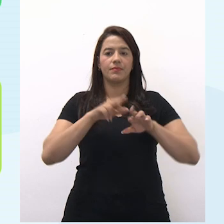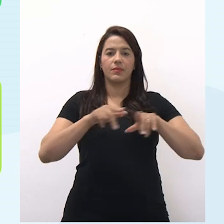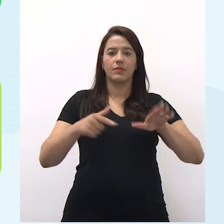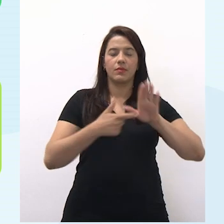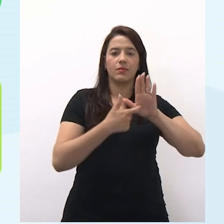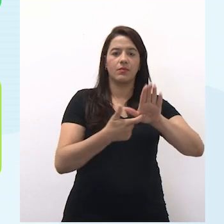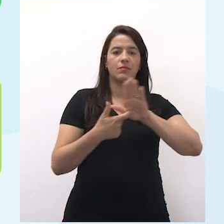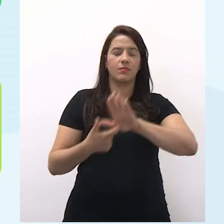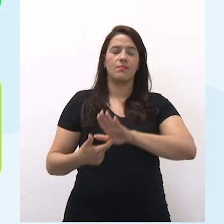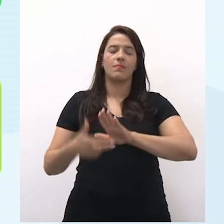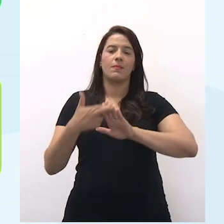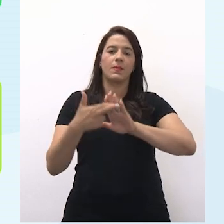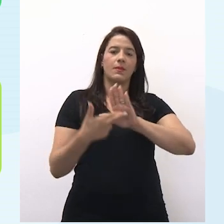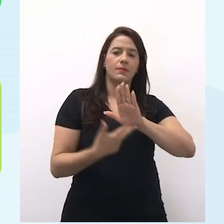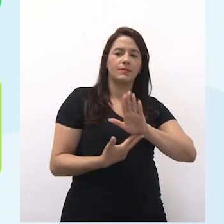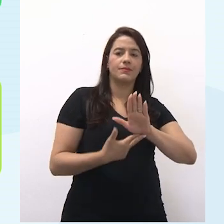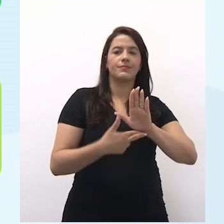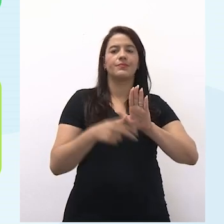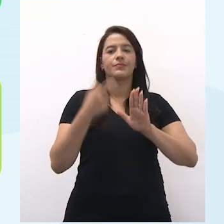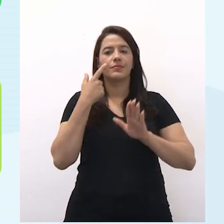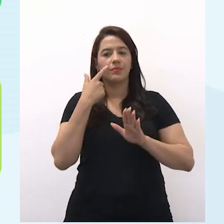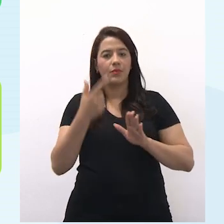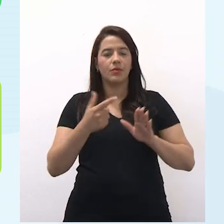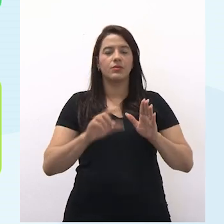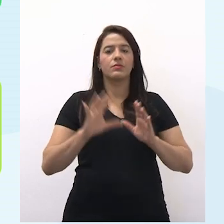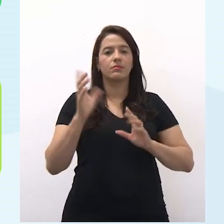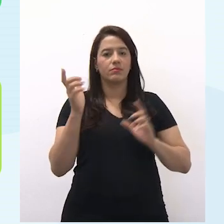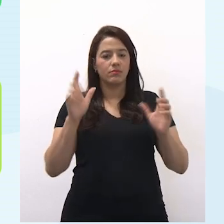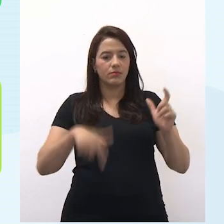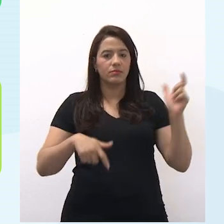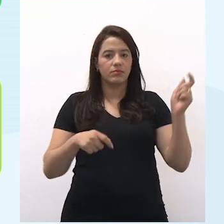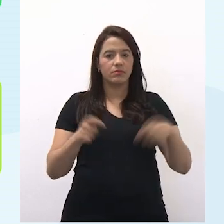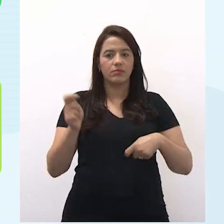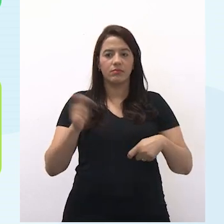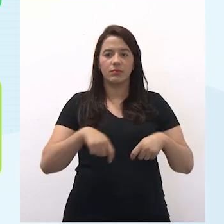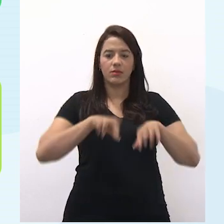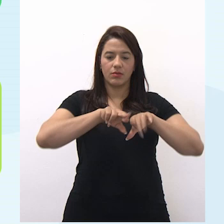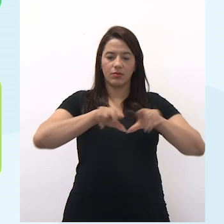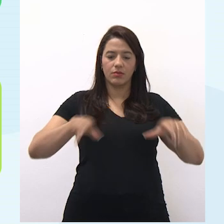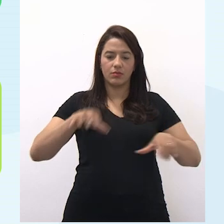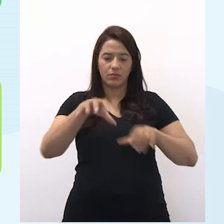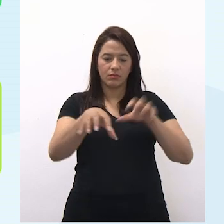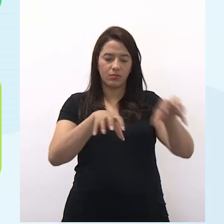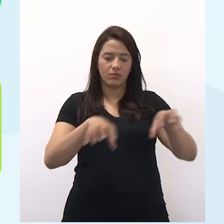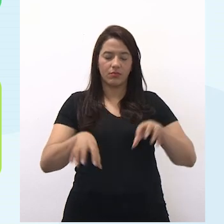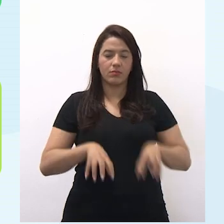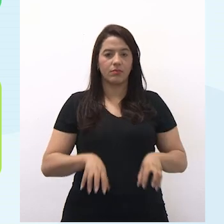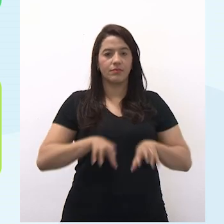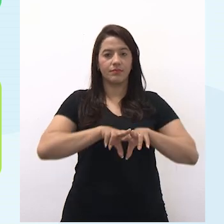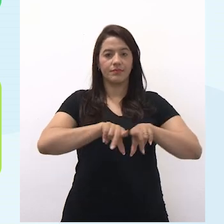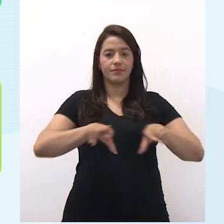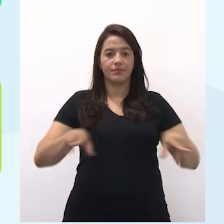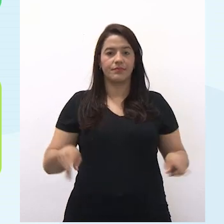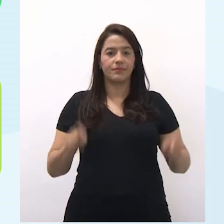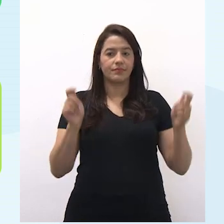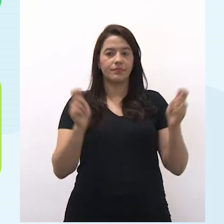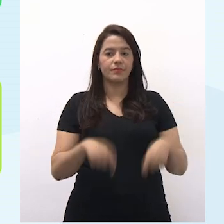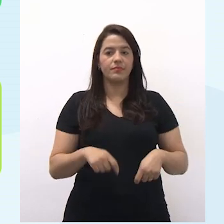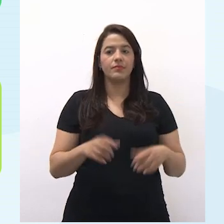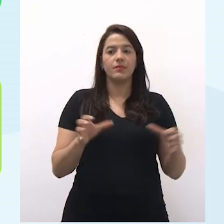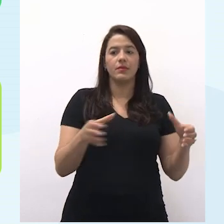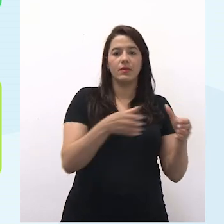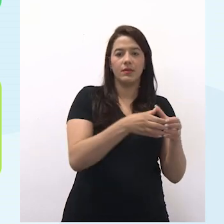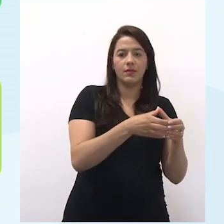esse relatório, né, que são as evidências disponíveis para atender as 4 diferentes passos e atores, que são eles aí, a turma,